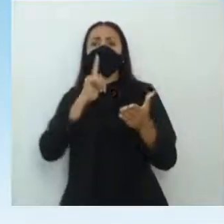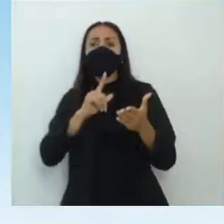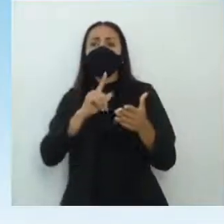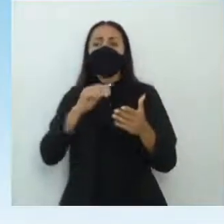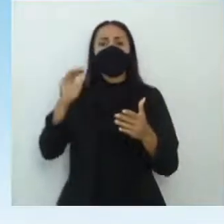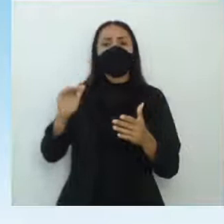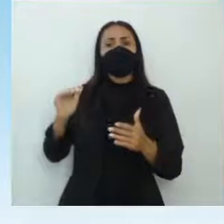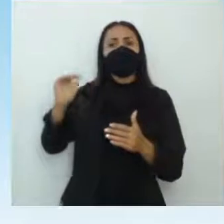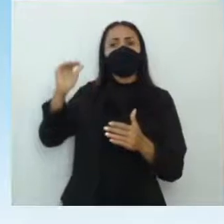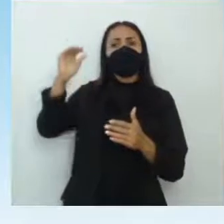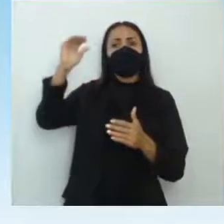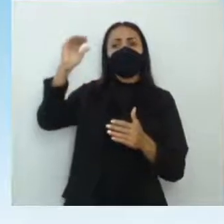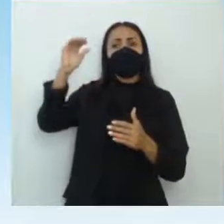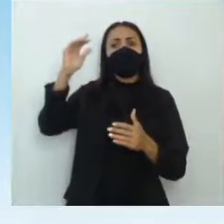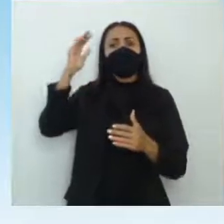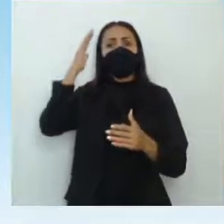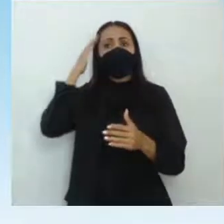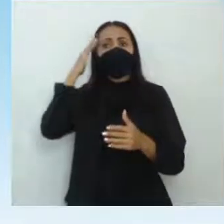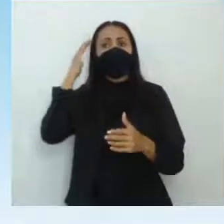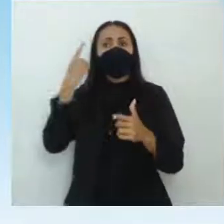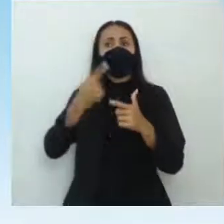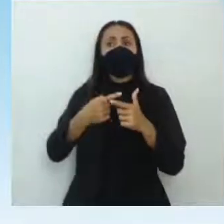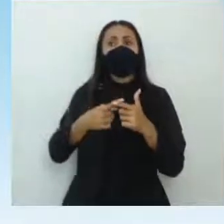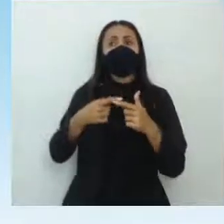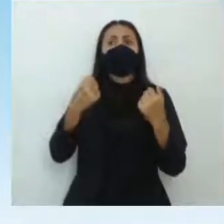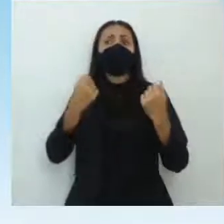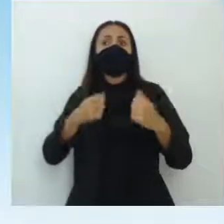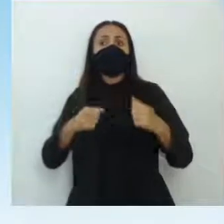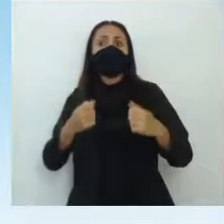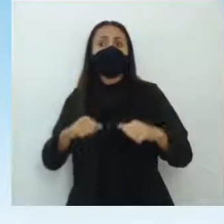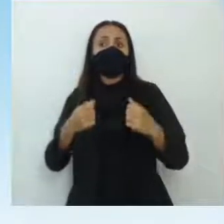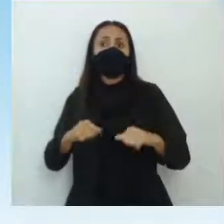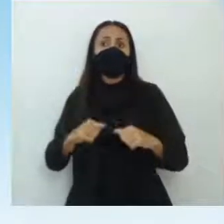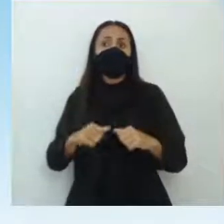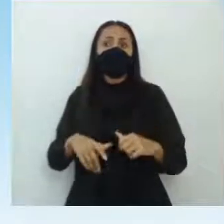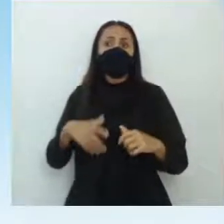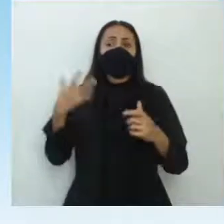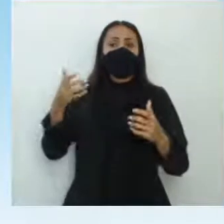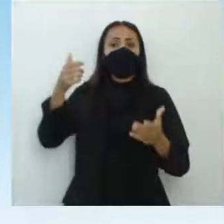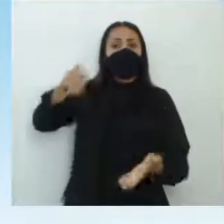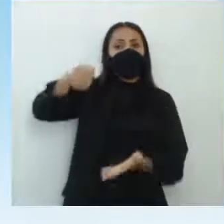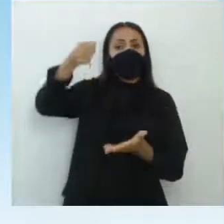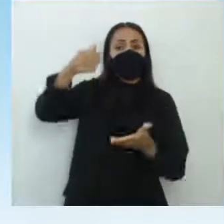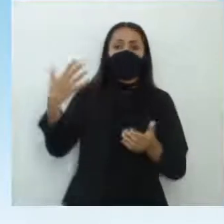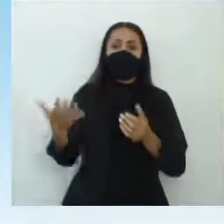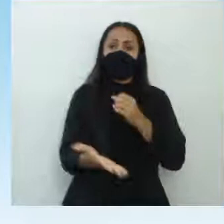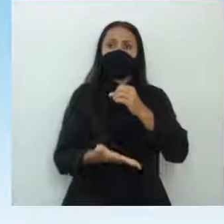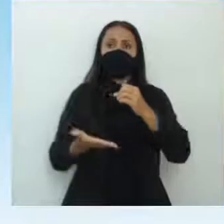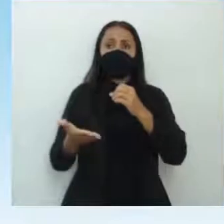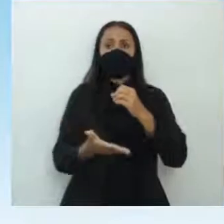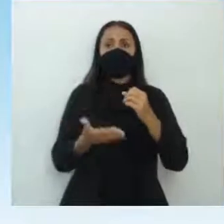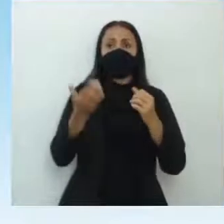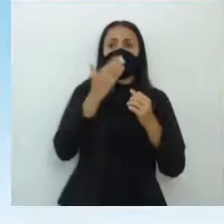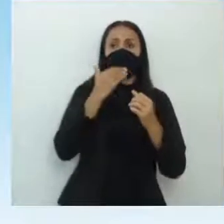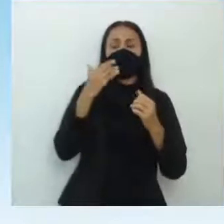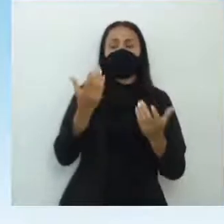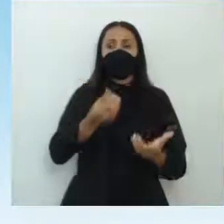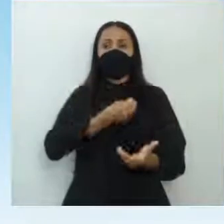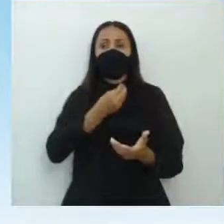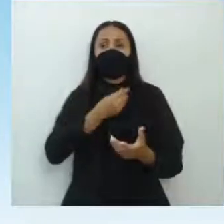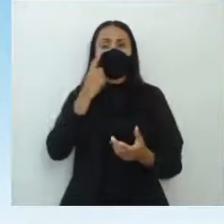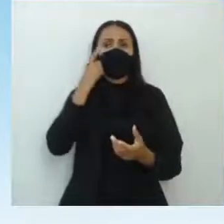crescer, entendo por que precisamos aí de cesta básica para sobreviver, porque